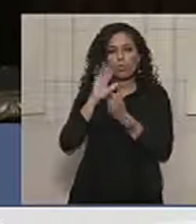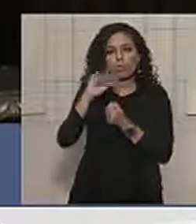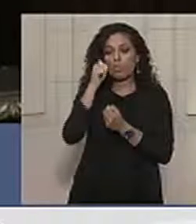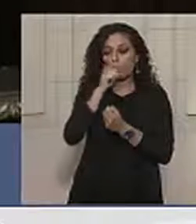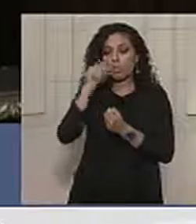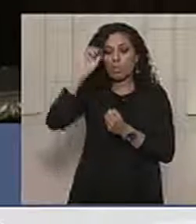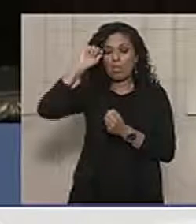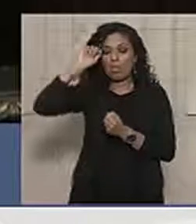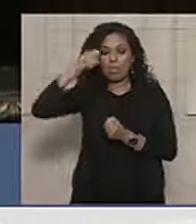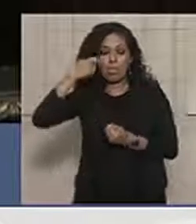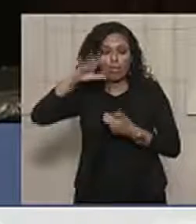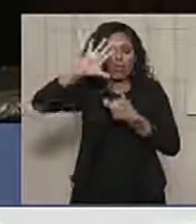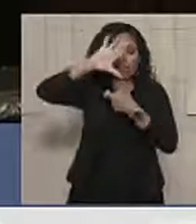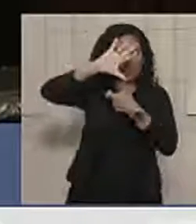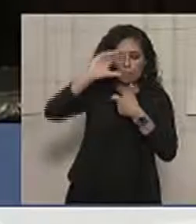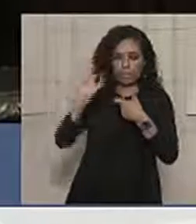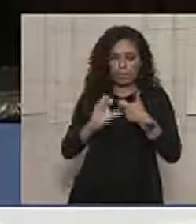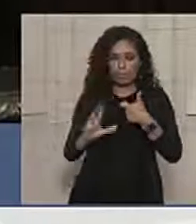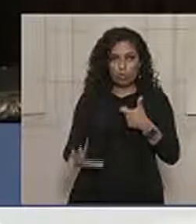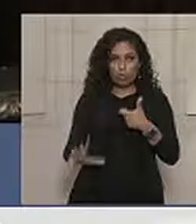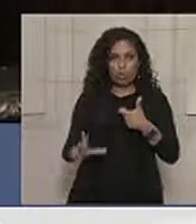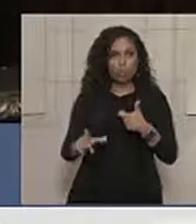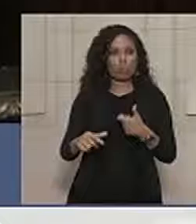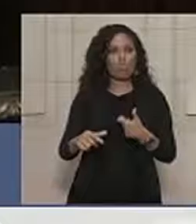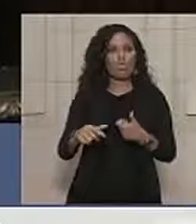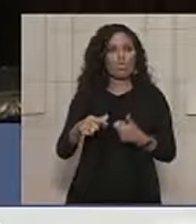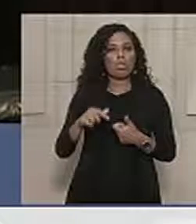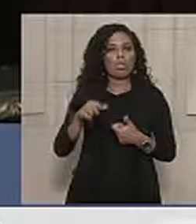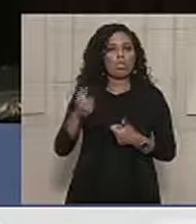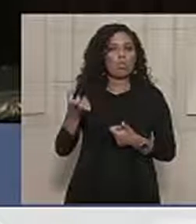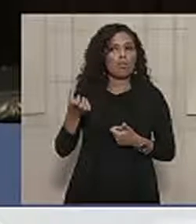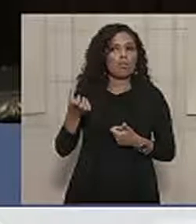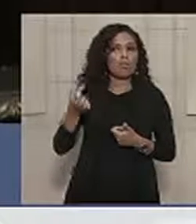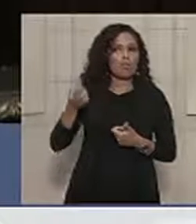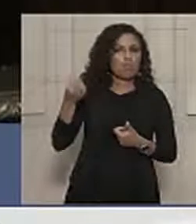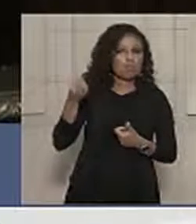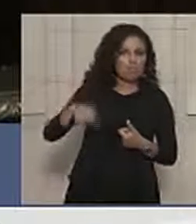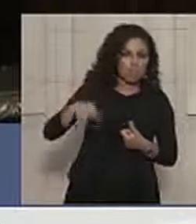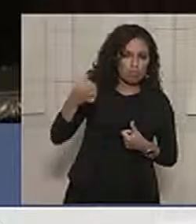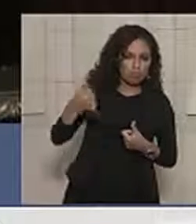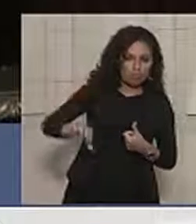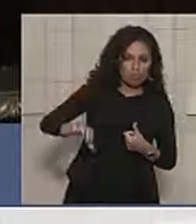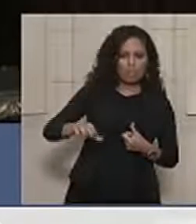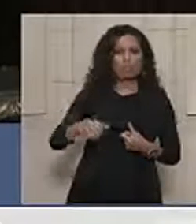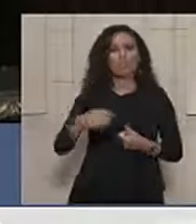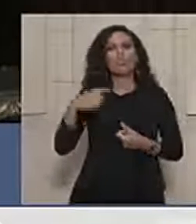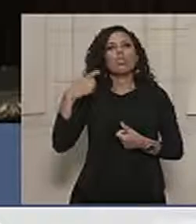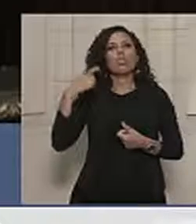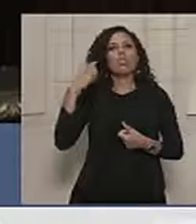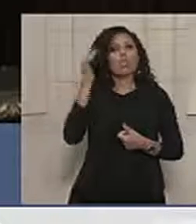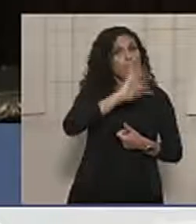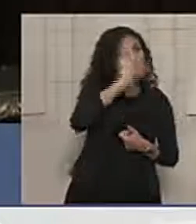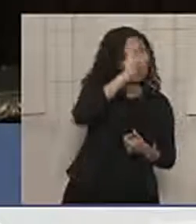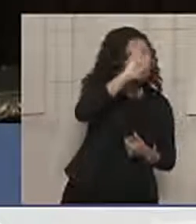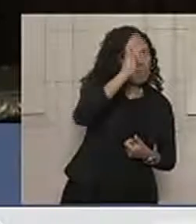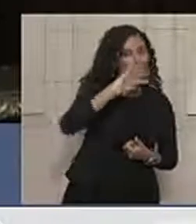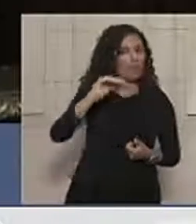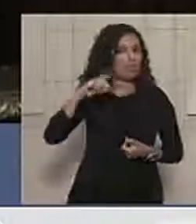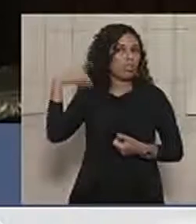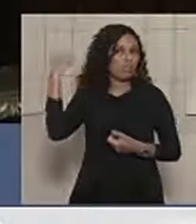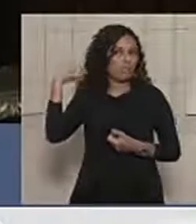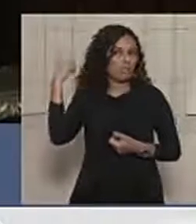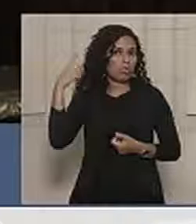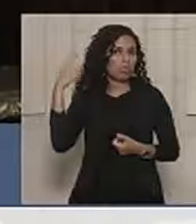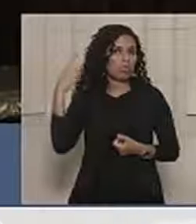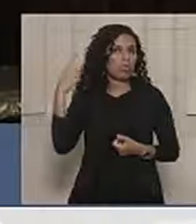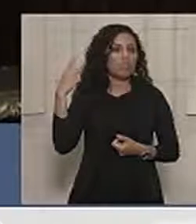mulher negra, latino-americana, lésbica, periférica, parlamentar eleita, recebe